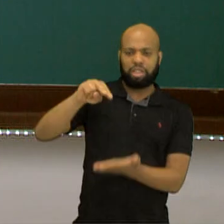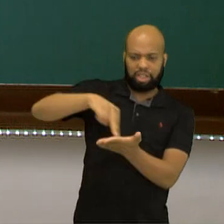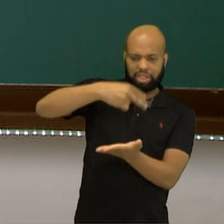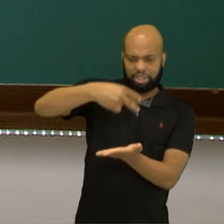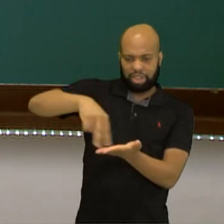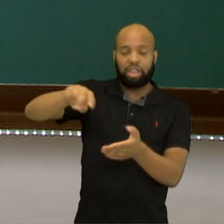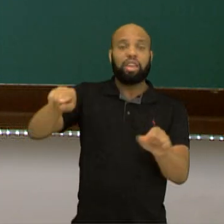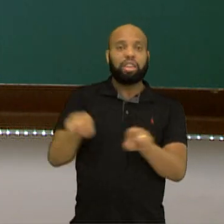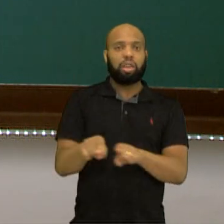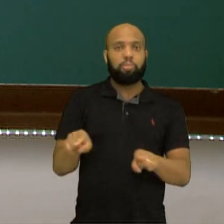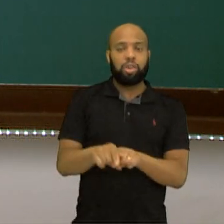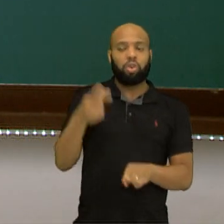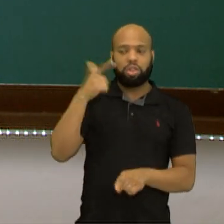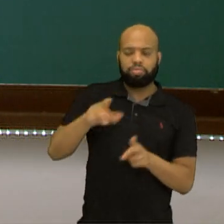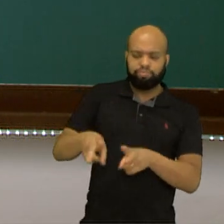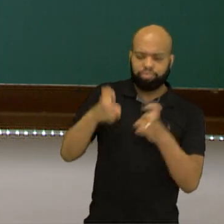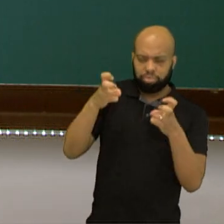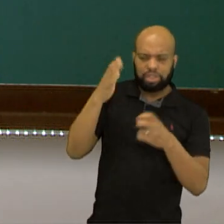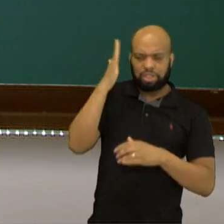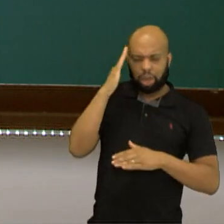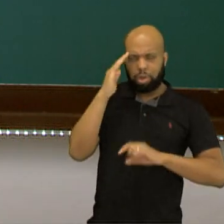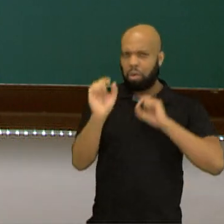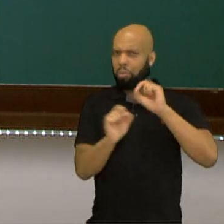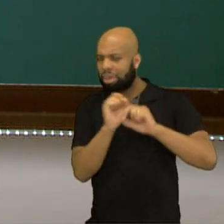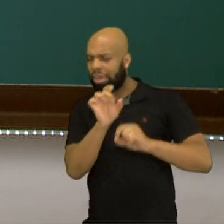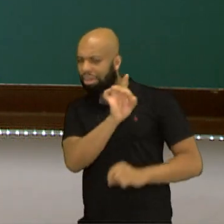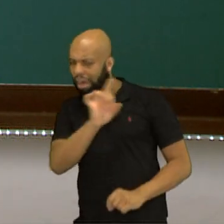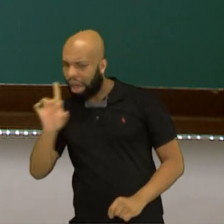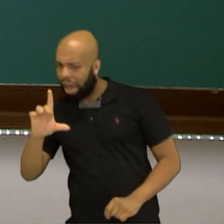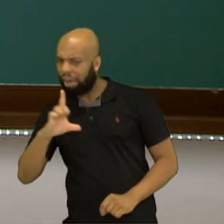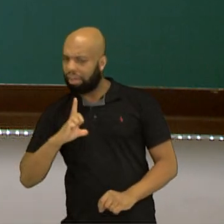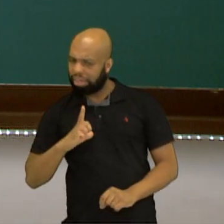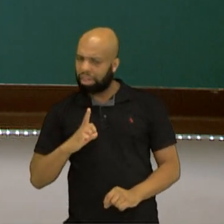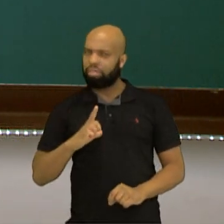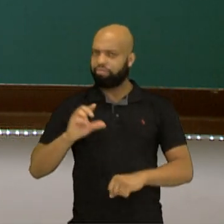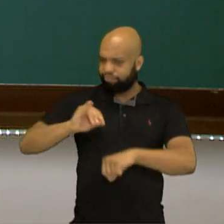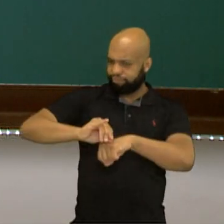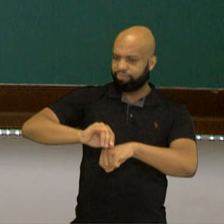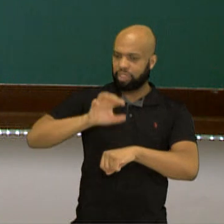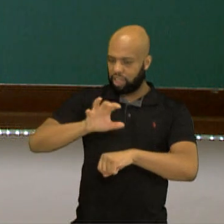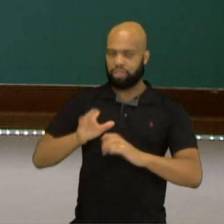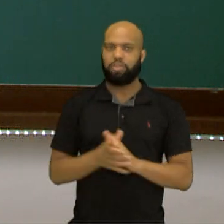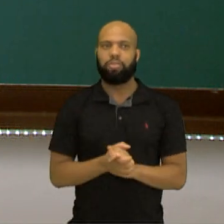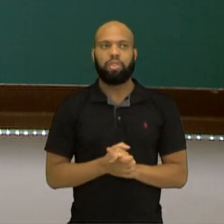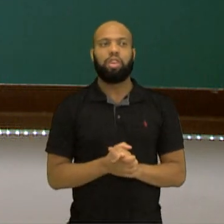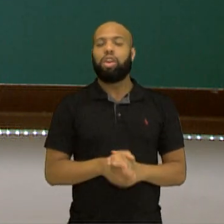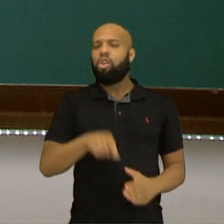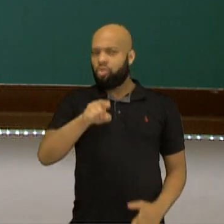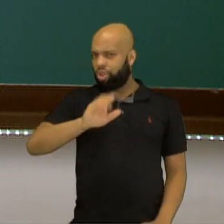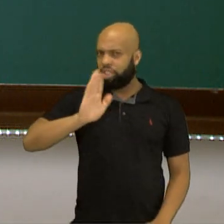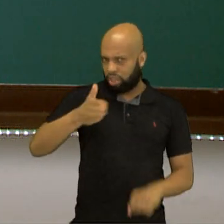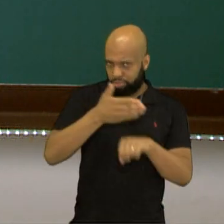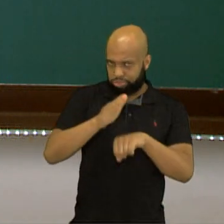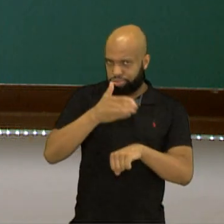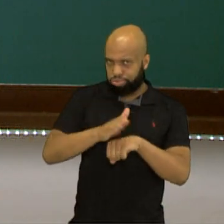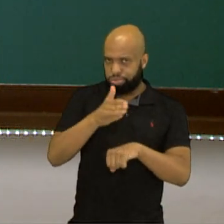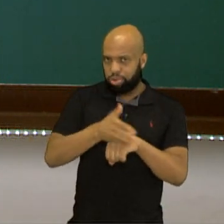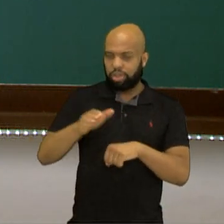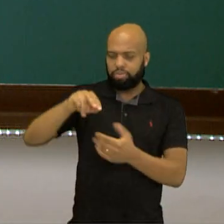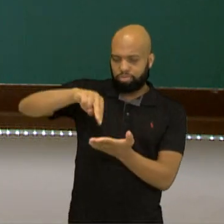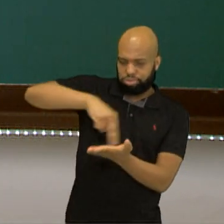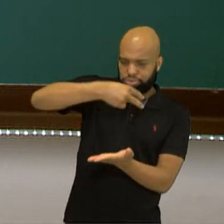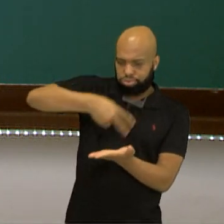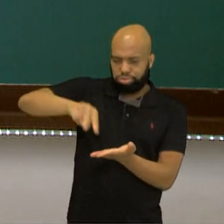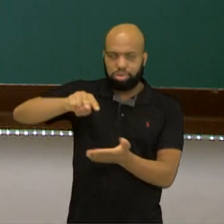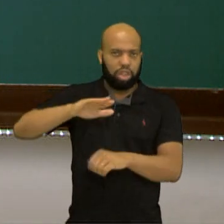as partes desse skate. Você pratica ou já praticou o skate alguma vez? Você já